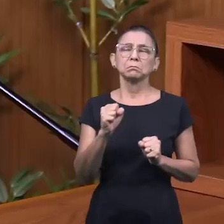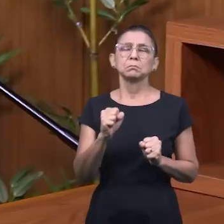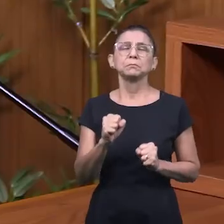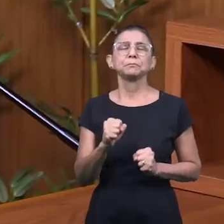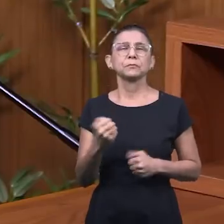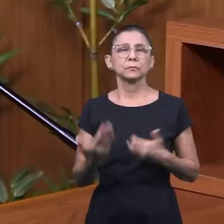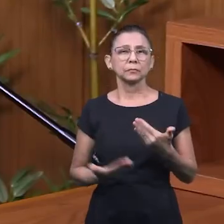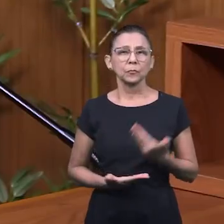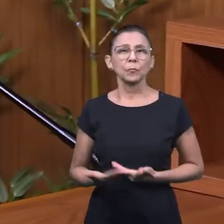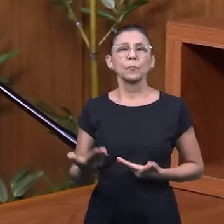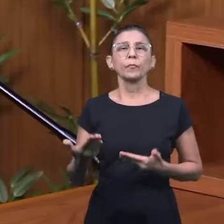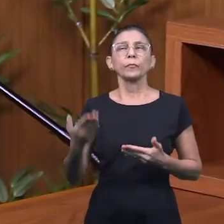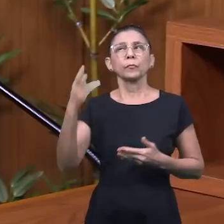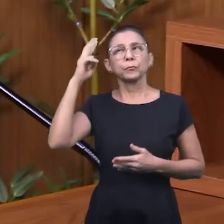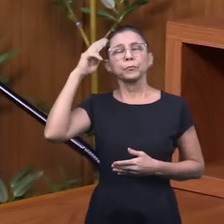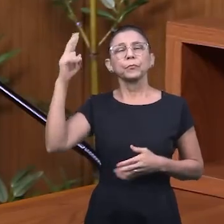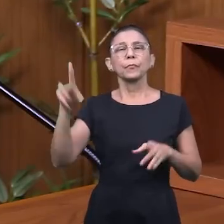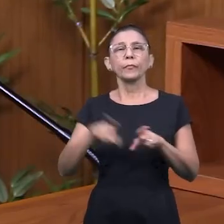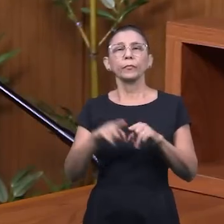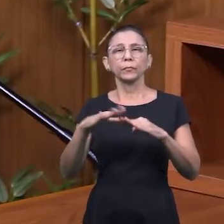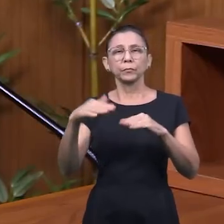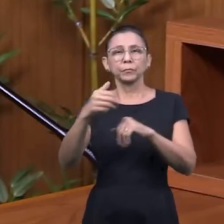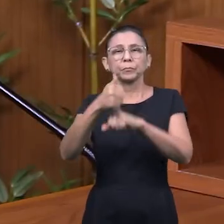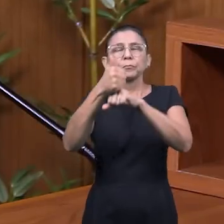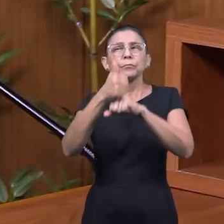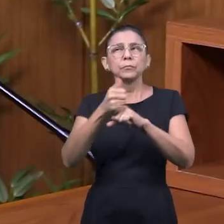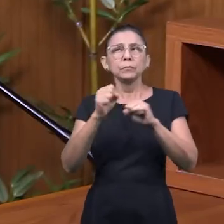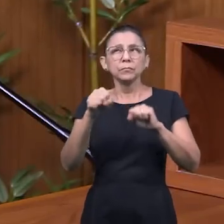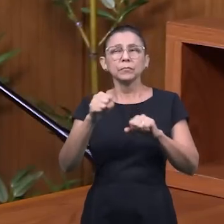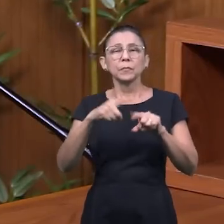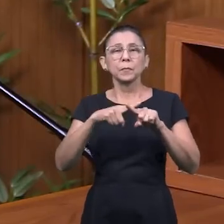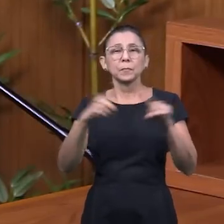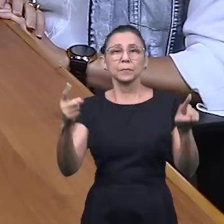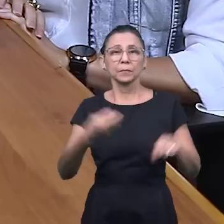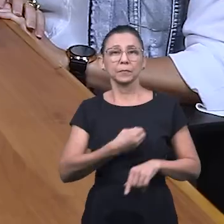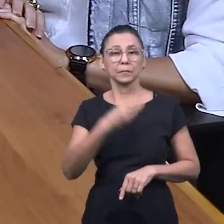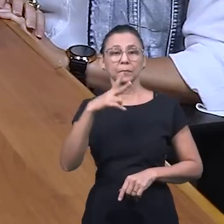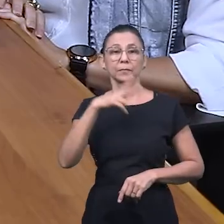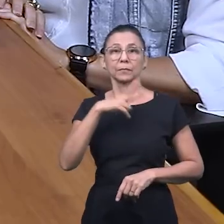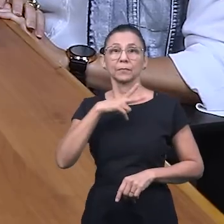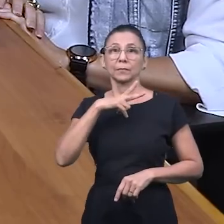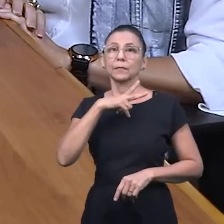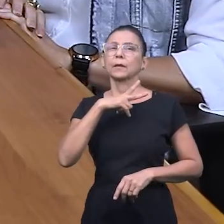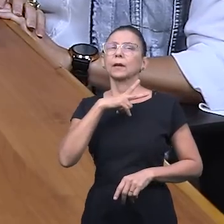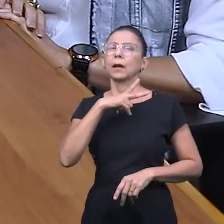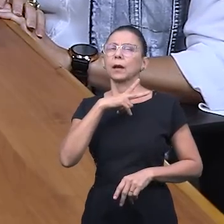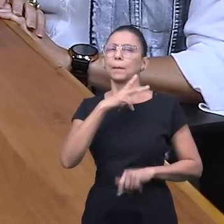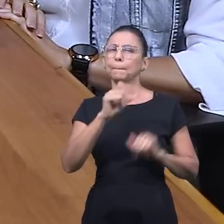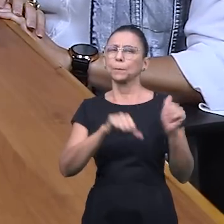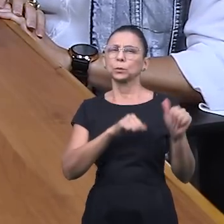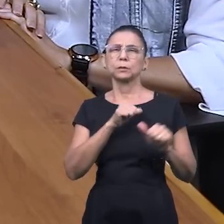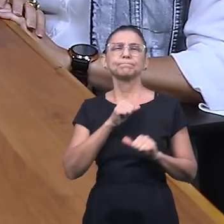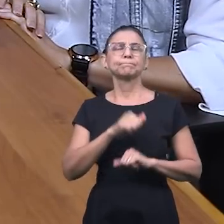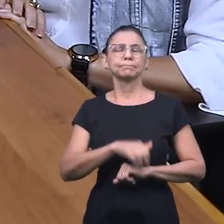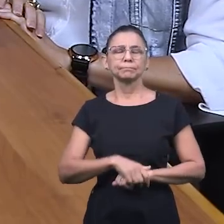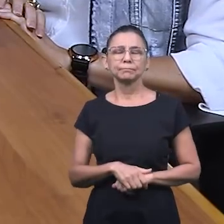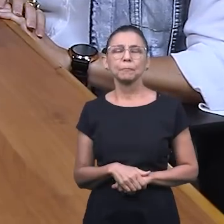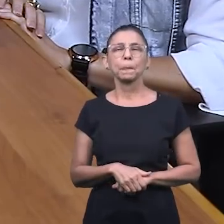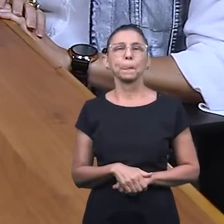como profissionais, mas a nossa vida pessoal muda muita coisa também. Você falou, realmente, você falou